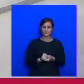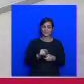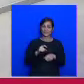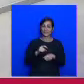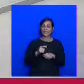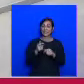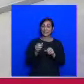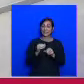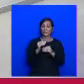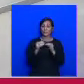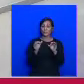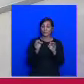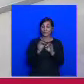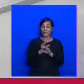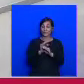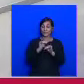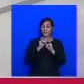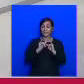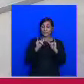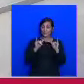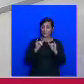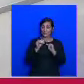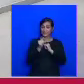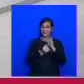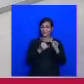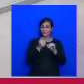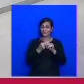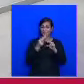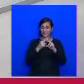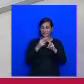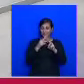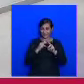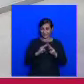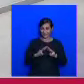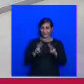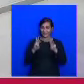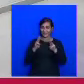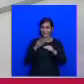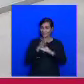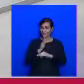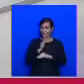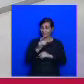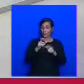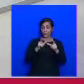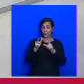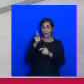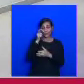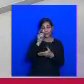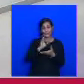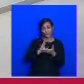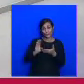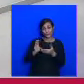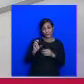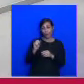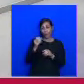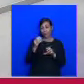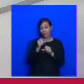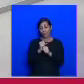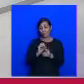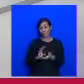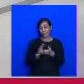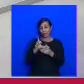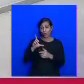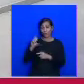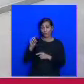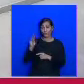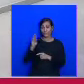logo após a apuração todos os resultados serão publicados na página da caixa é só acessar para saber de onde são as apostas vencedoras ou se o prêmio está acumulado